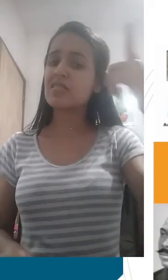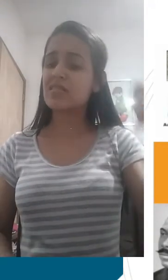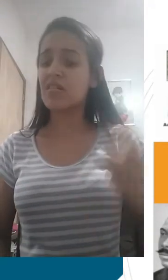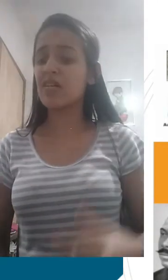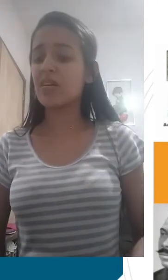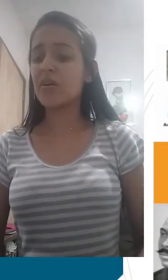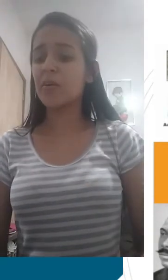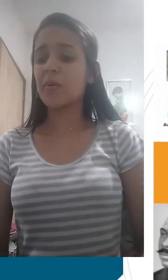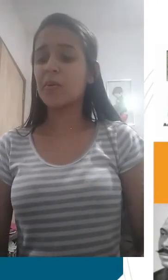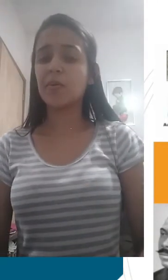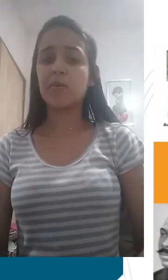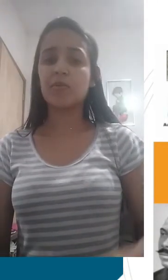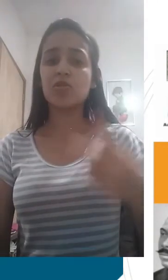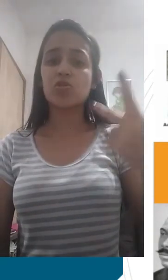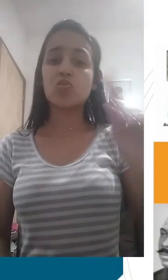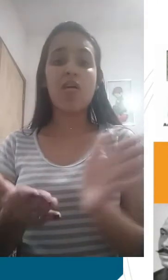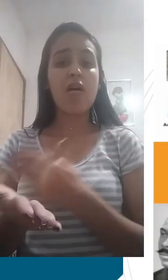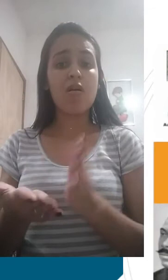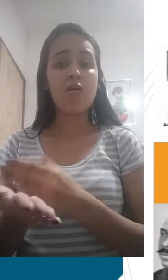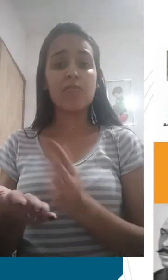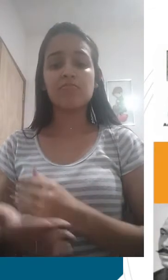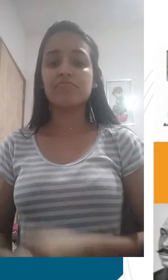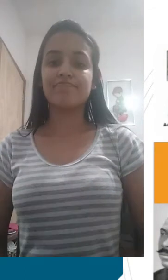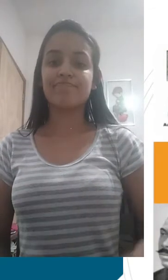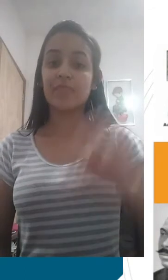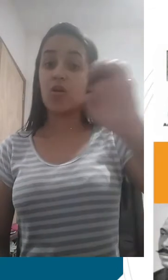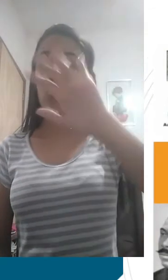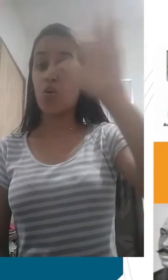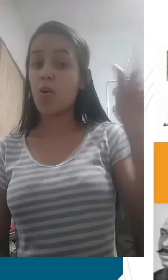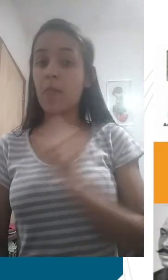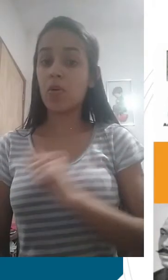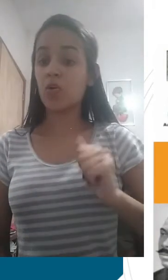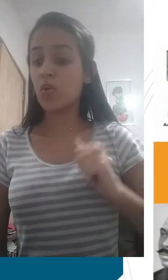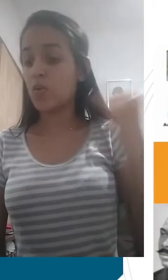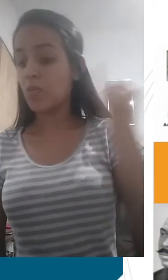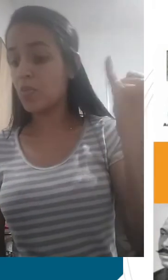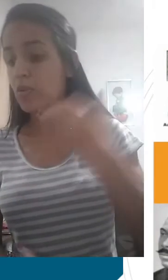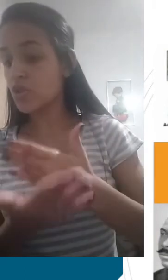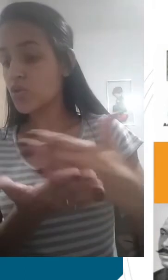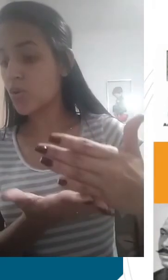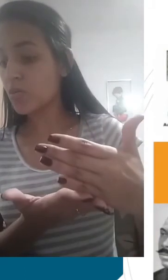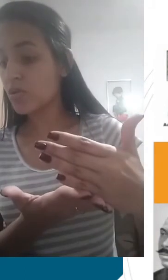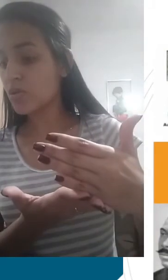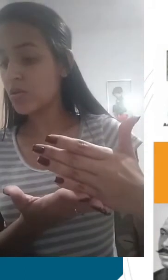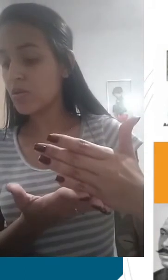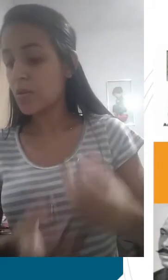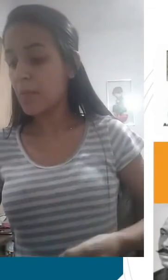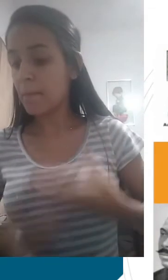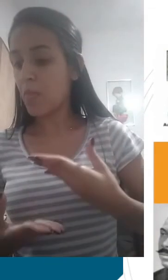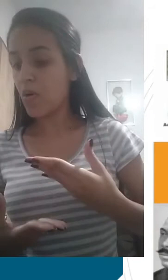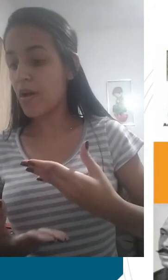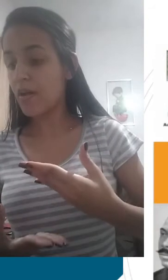suas produções. Na Europa, o responsável pelo início do simbolismo foi o poeta